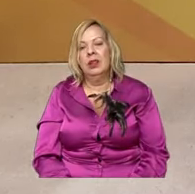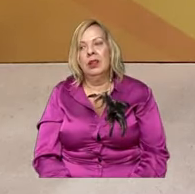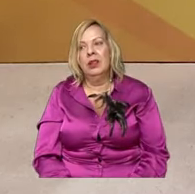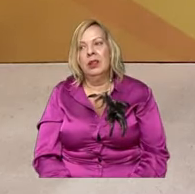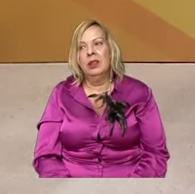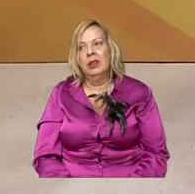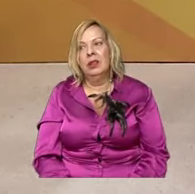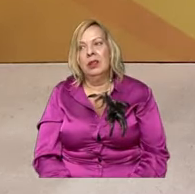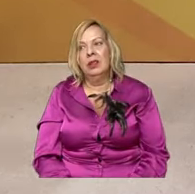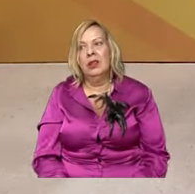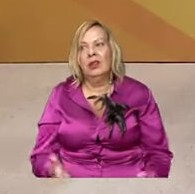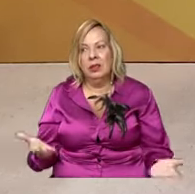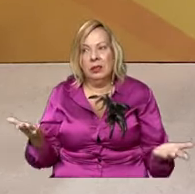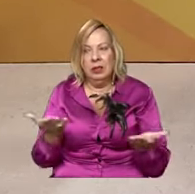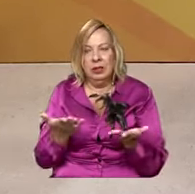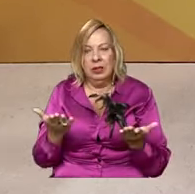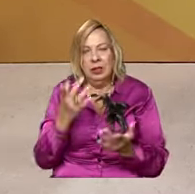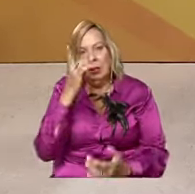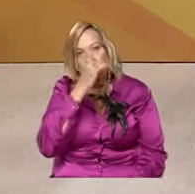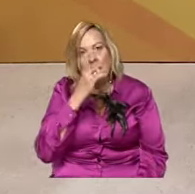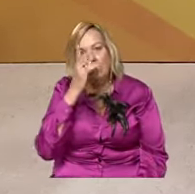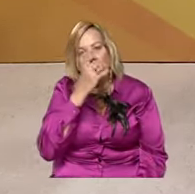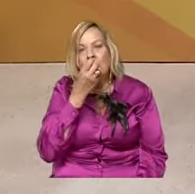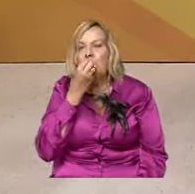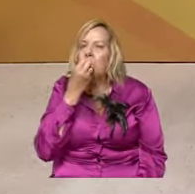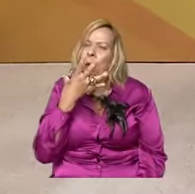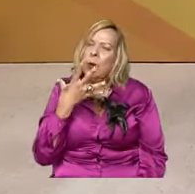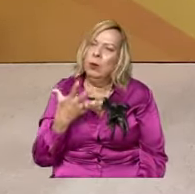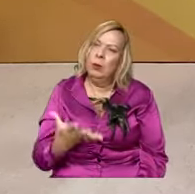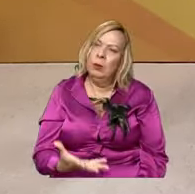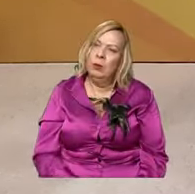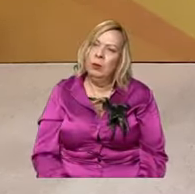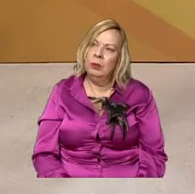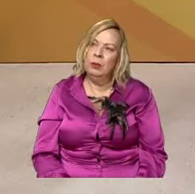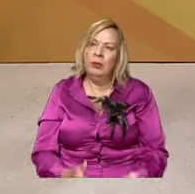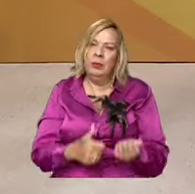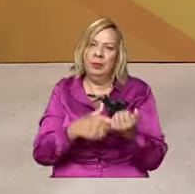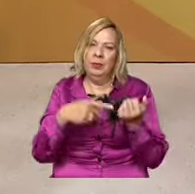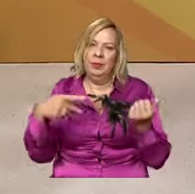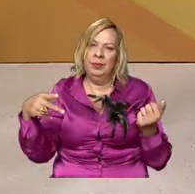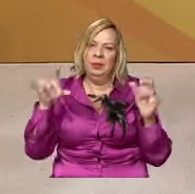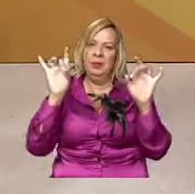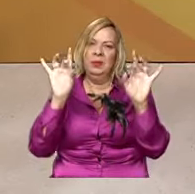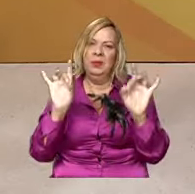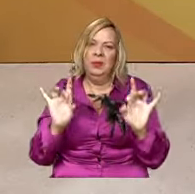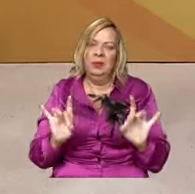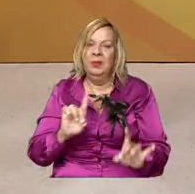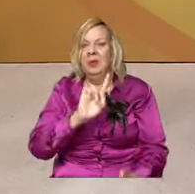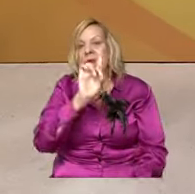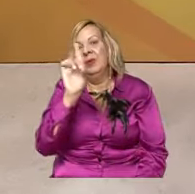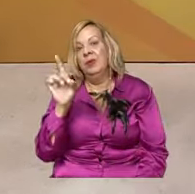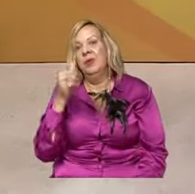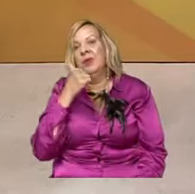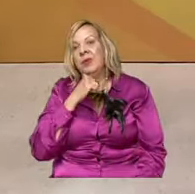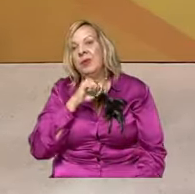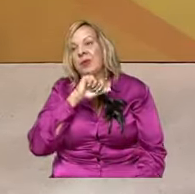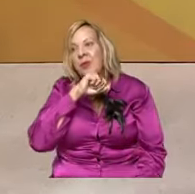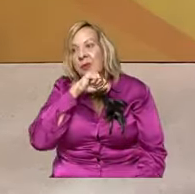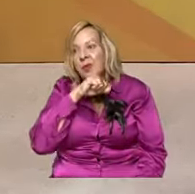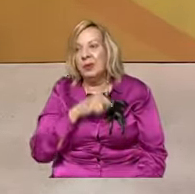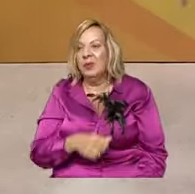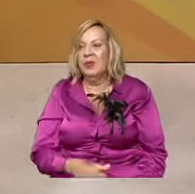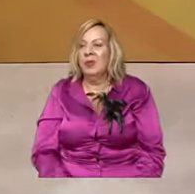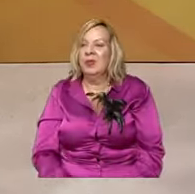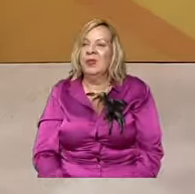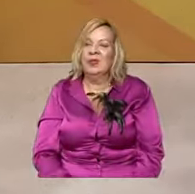agora, ficar Voltando, aqui? Voltando, porque esse domingão tá bom demais, né? O domingão do Caju Cap Especial Dia das Mães. Tem mais prêmios chegando, hein? Vamos nessa?